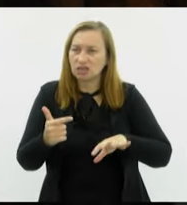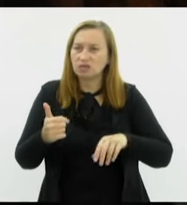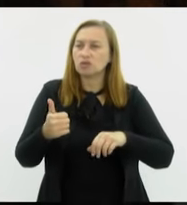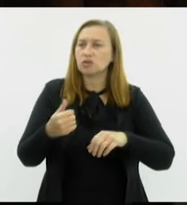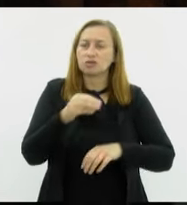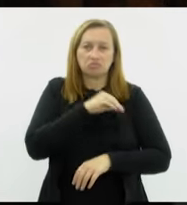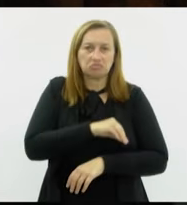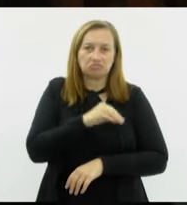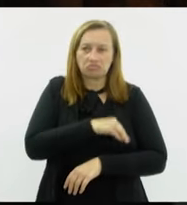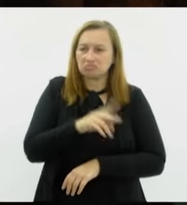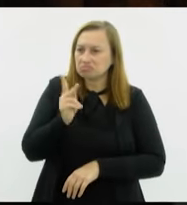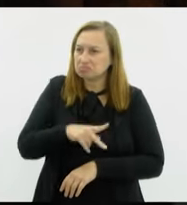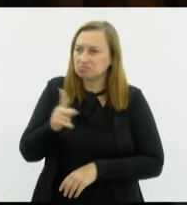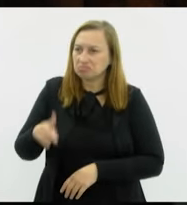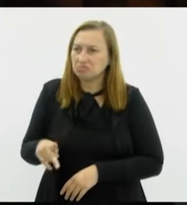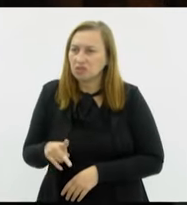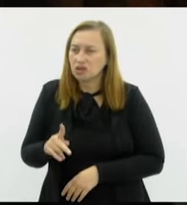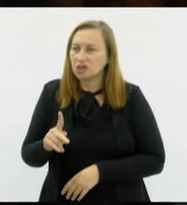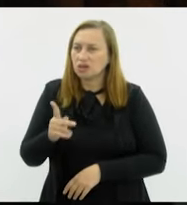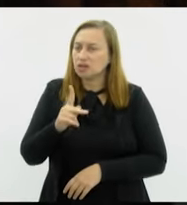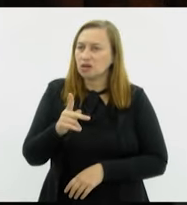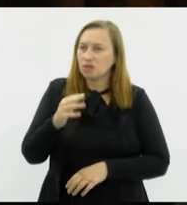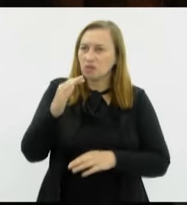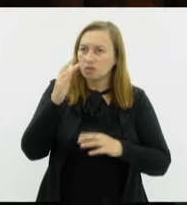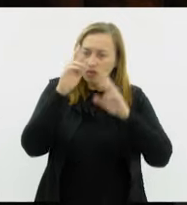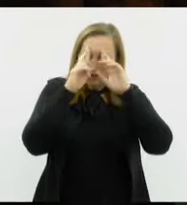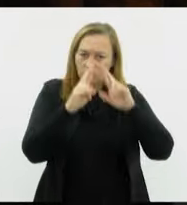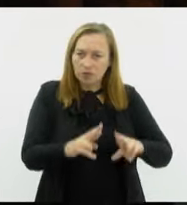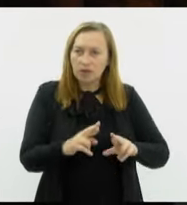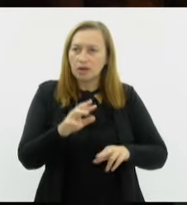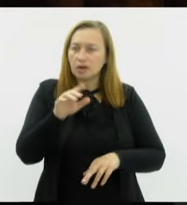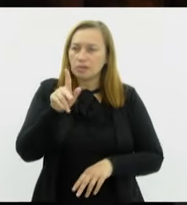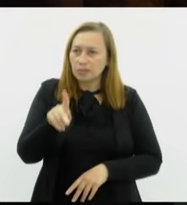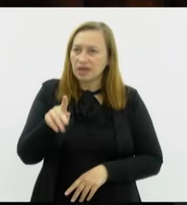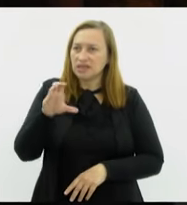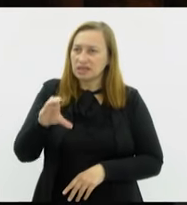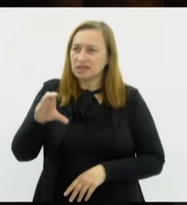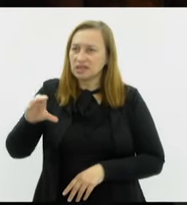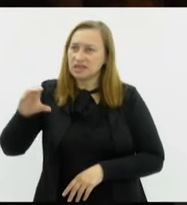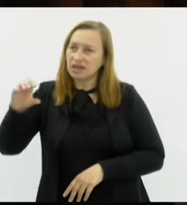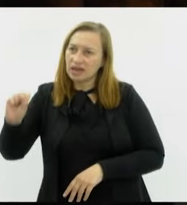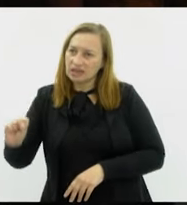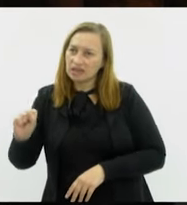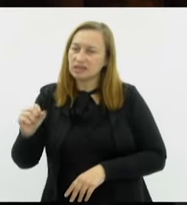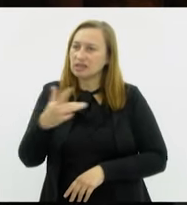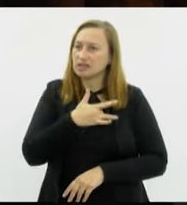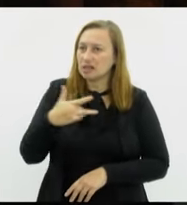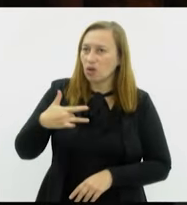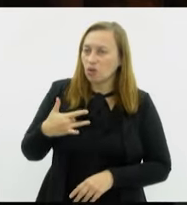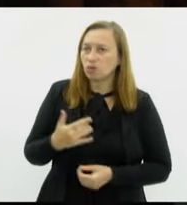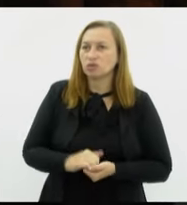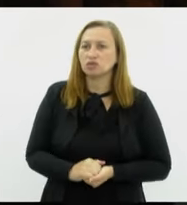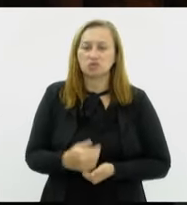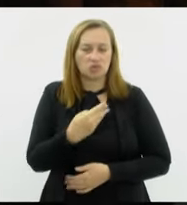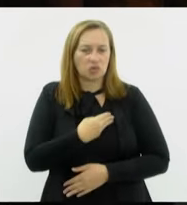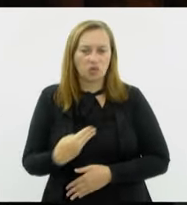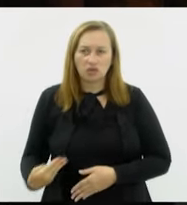educação, não respeita o PCCS da saúde, não respeita o piso do magistério e o